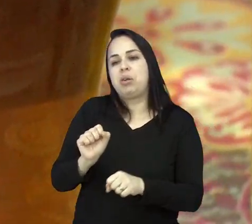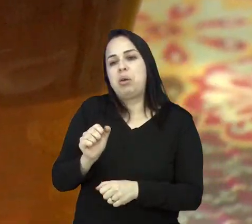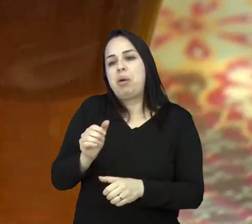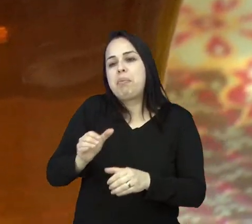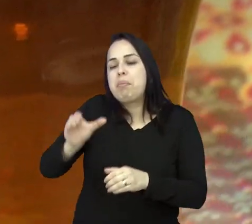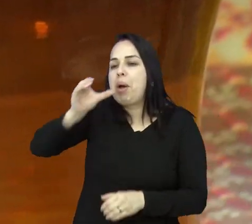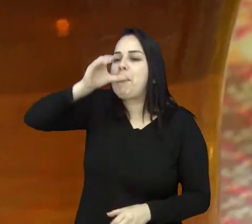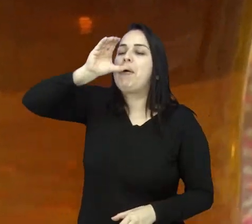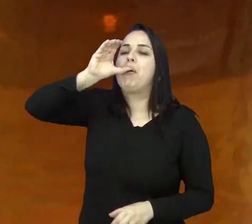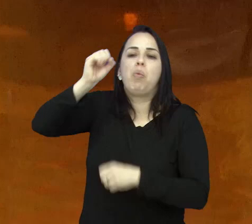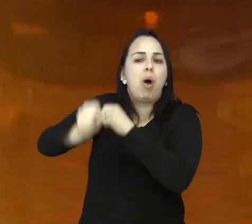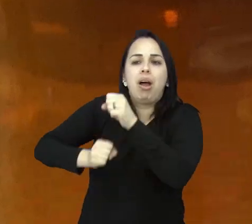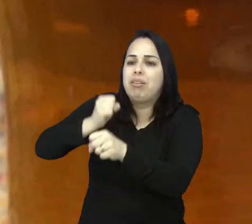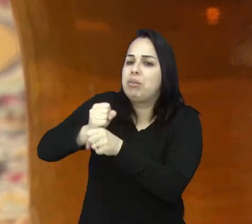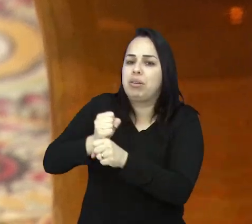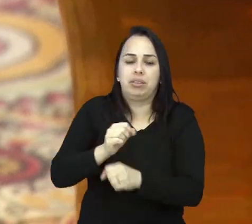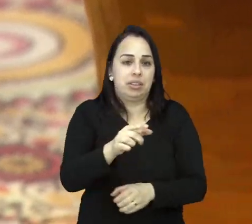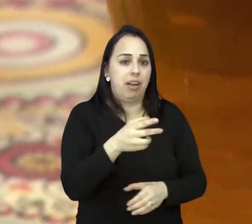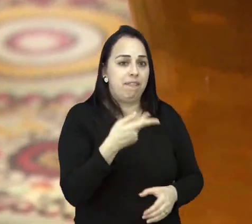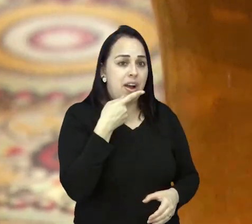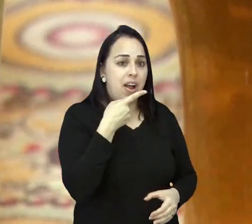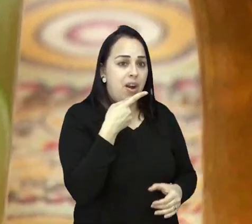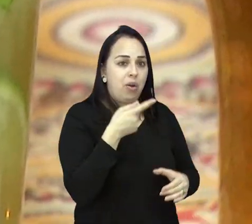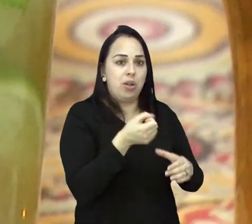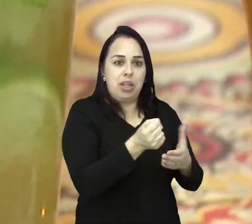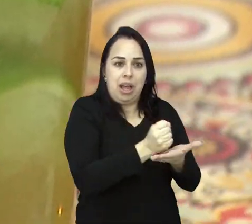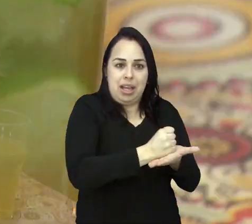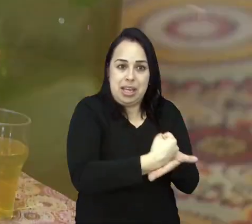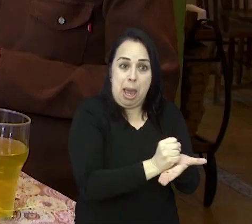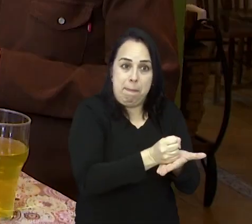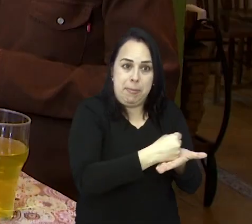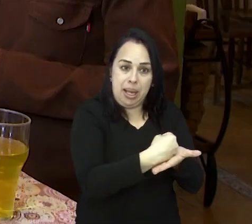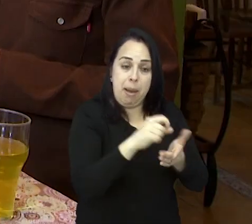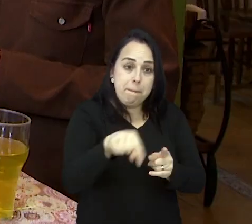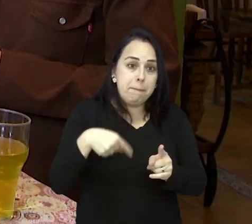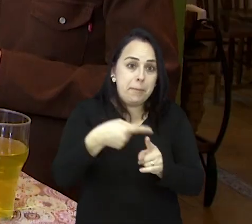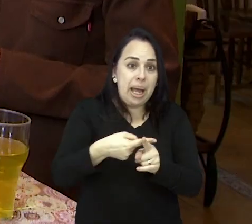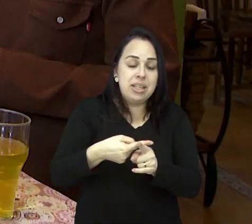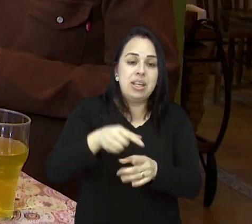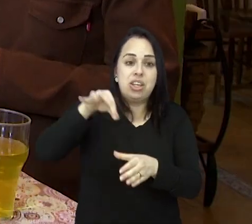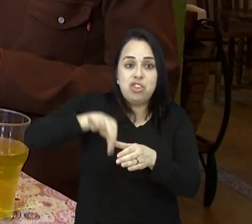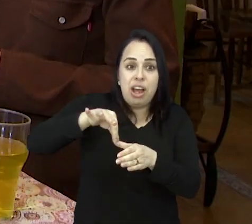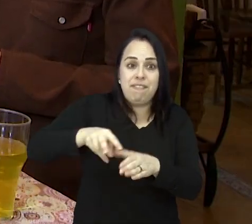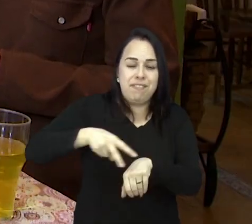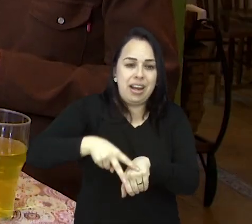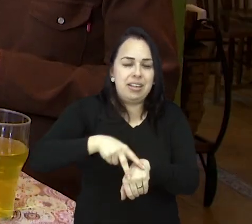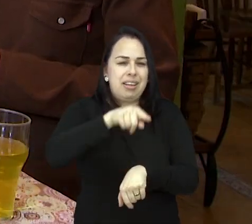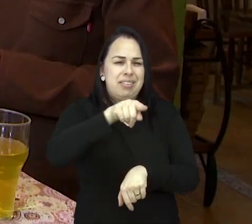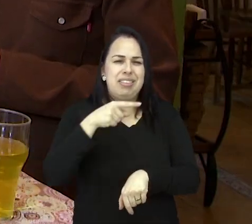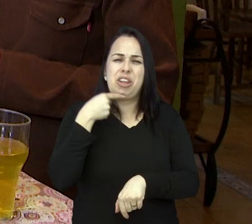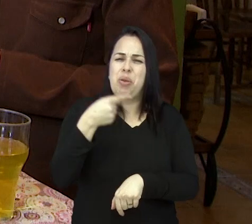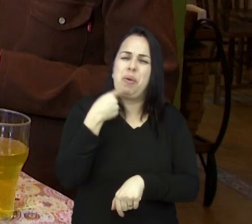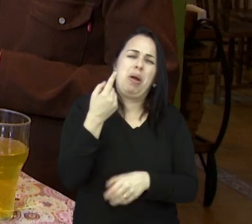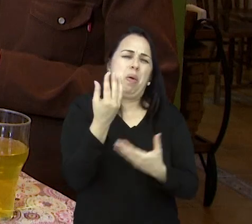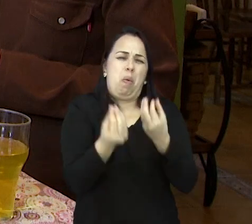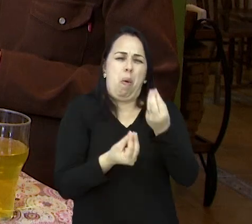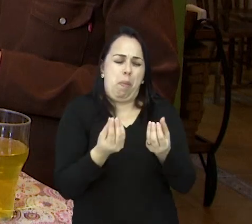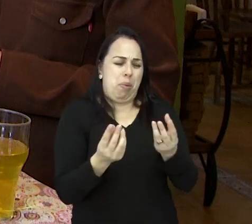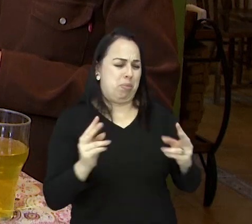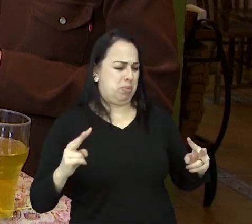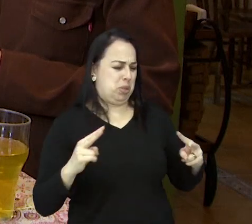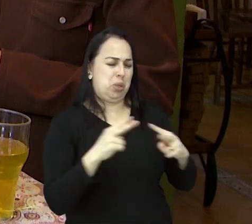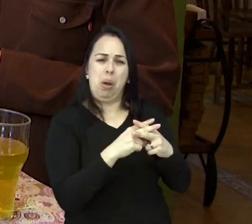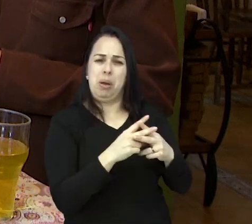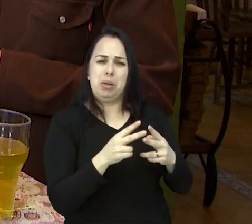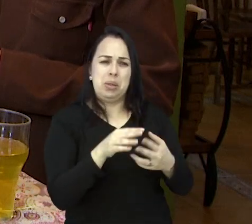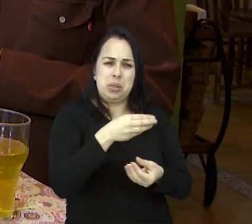do brasileiro. E você falou da caipirinha com chá verde, mas eu tenho certeza que o telespectador em casa deve estar se perguntando, como assim caipirinha de